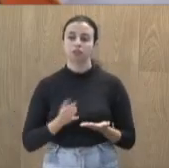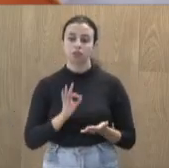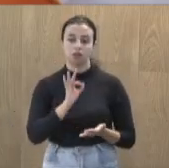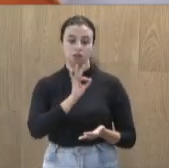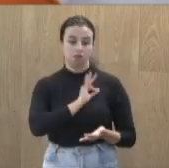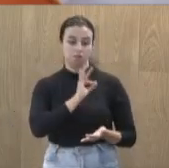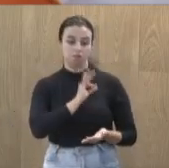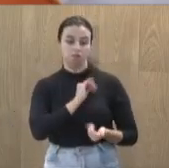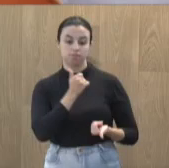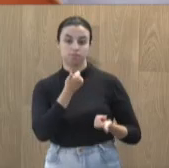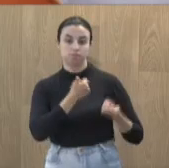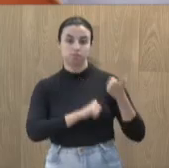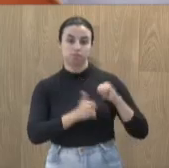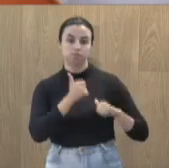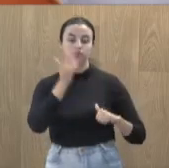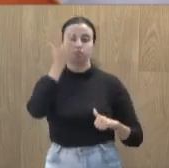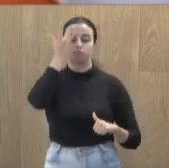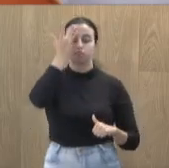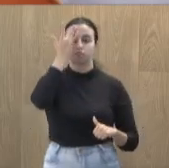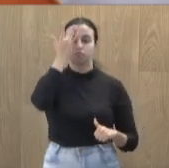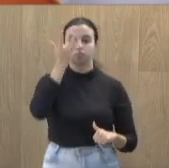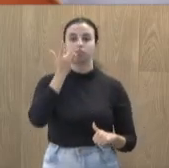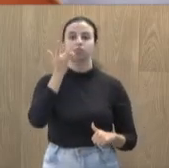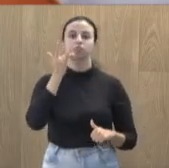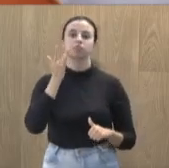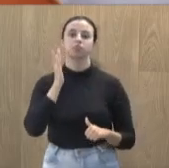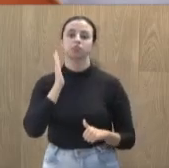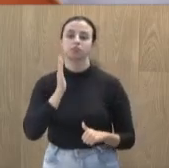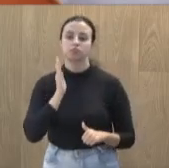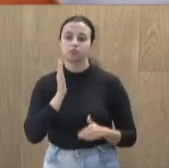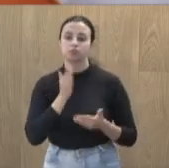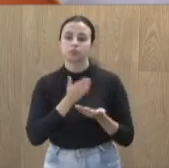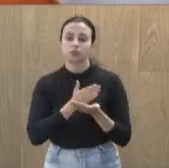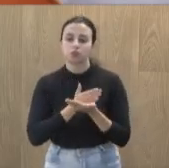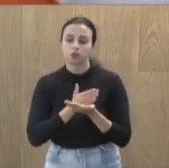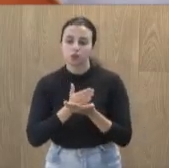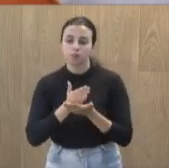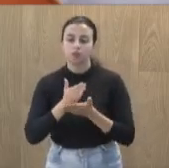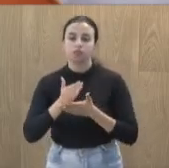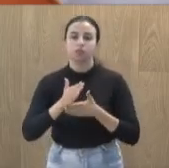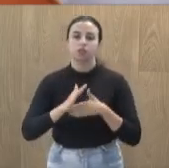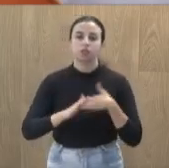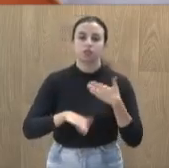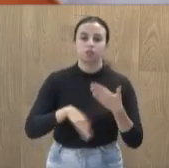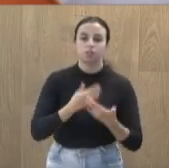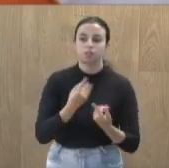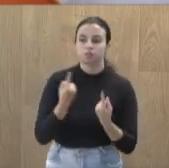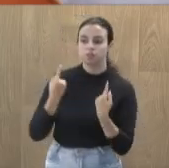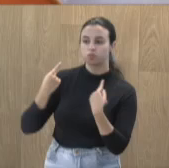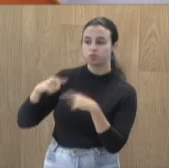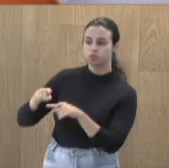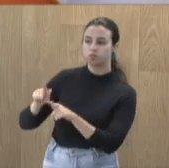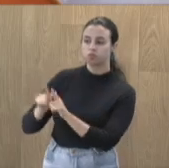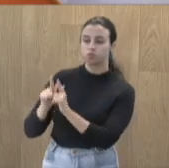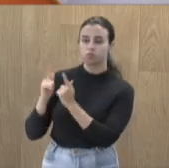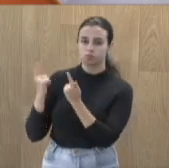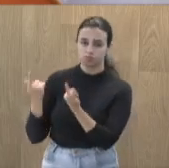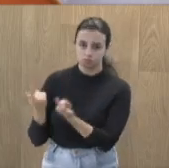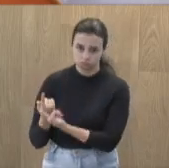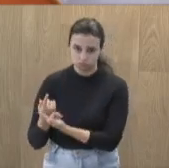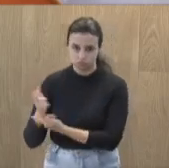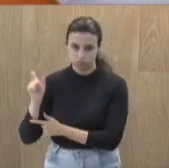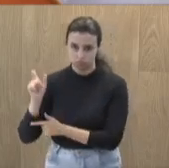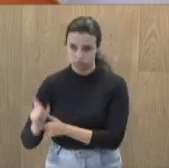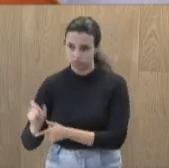Civil e amanhã mesmo nós já vamos entrar com ação contra essas duas pessoas.